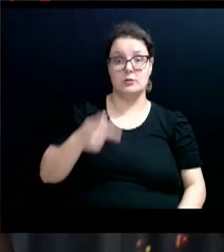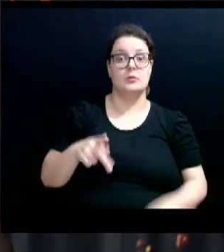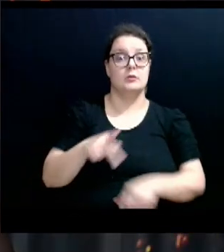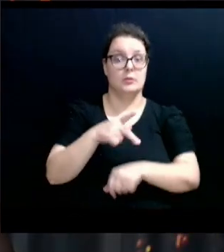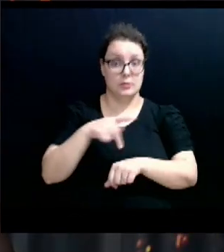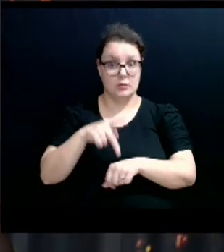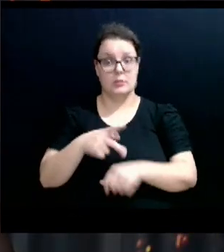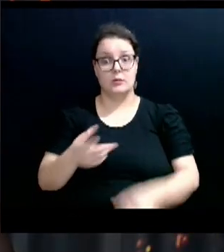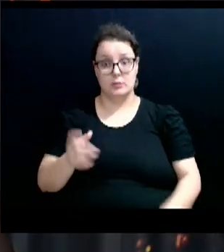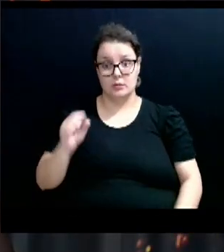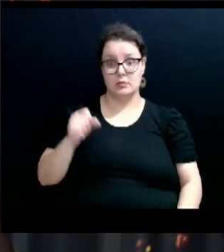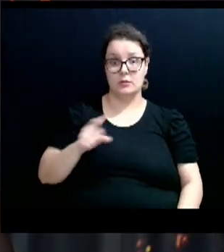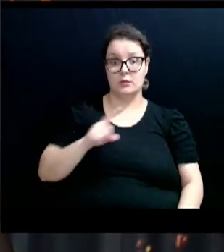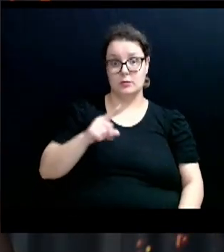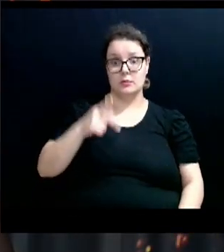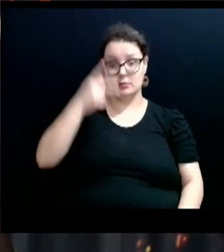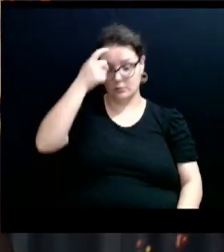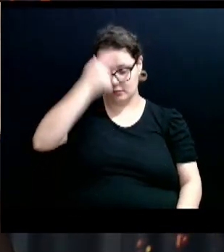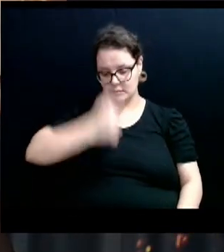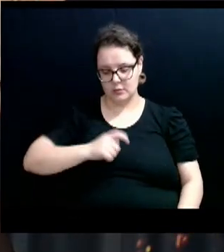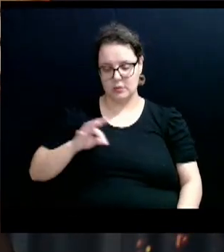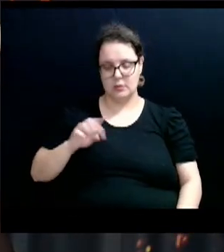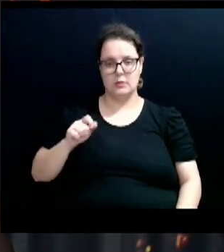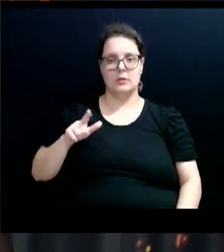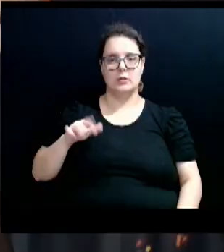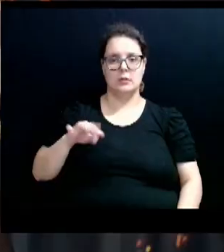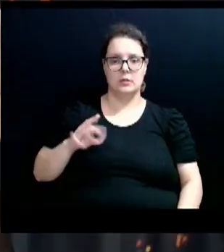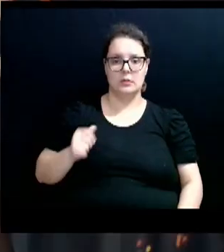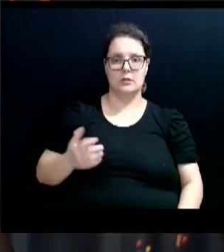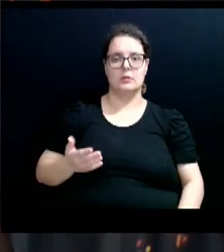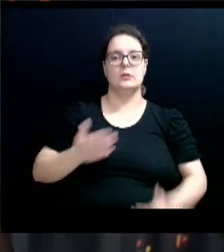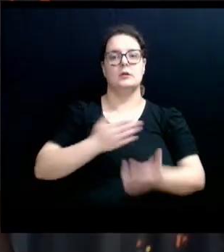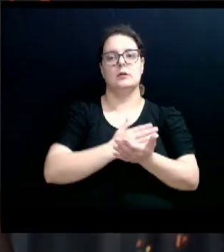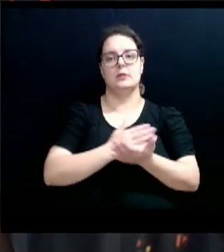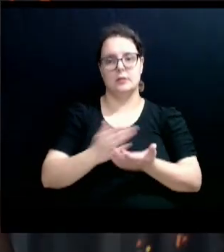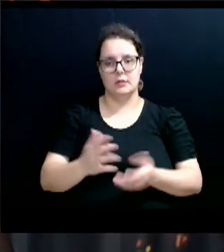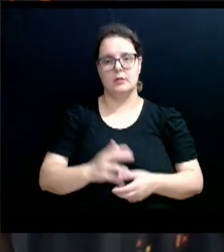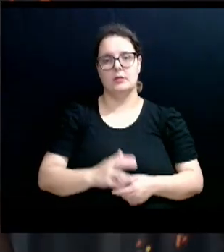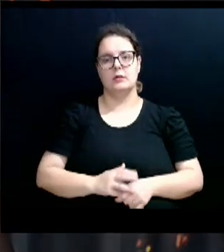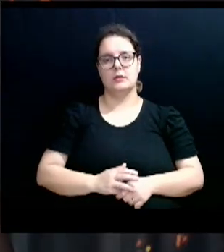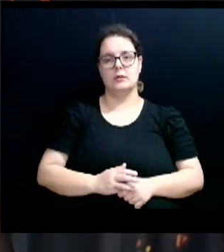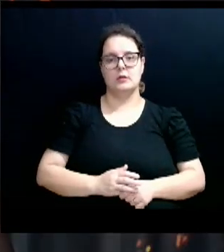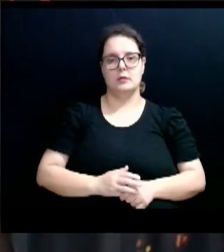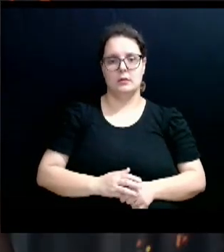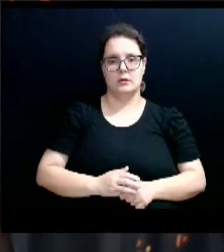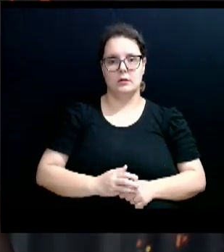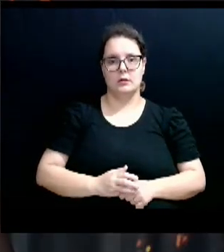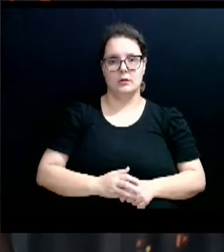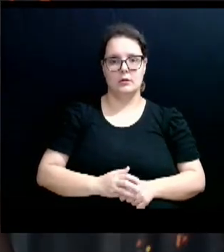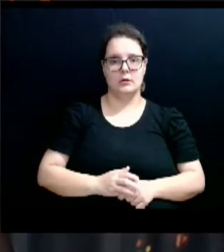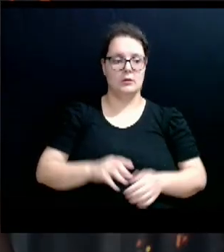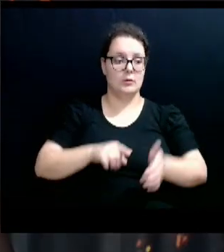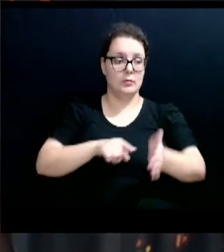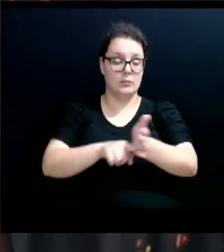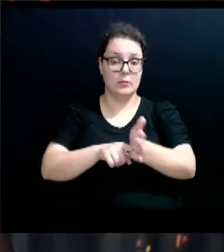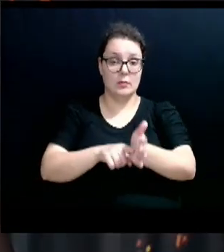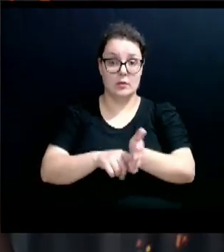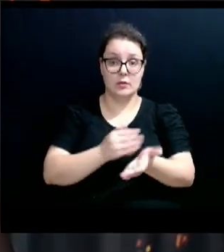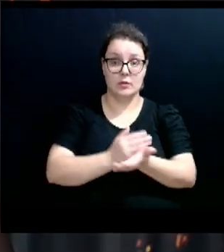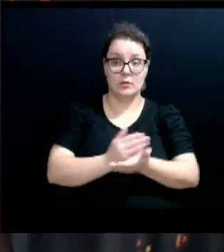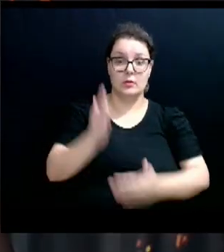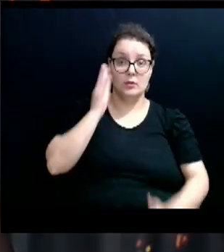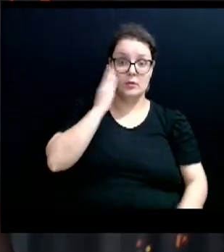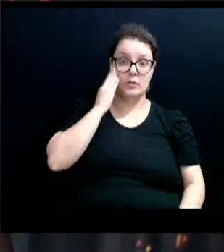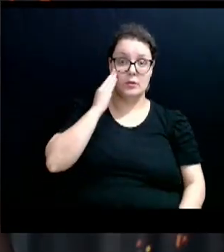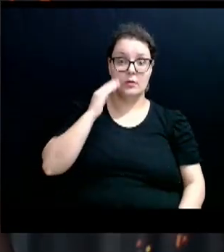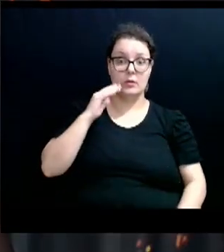da Thalita. Mas, inicialmente, era uma pesquisa de começar a entender a árvore genealógica,